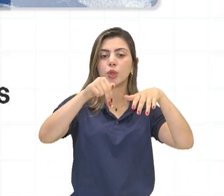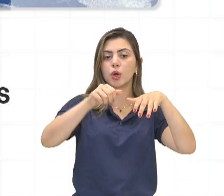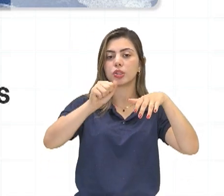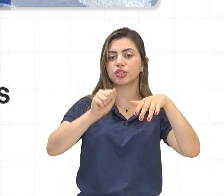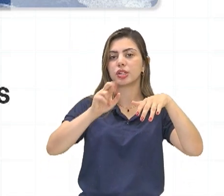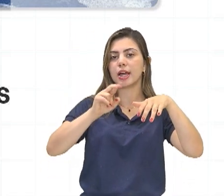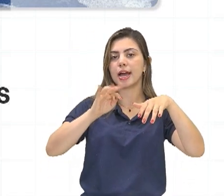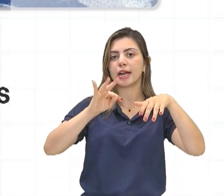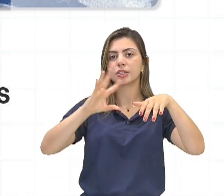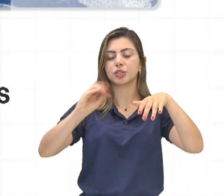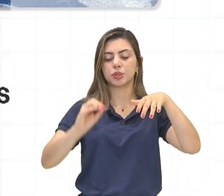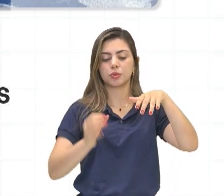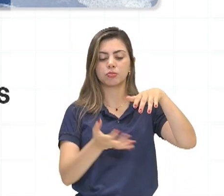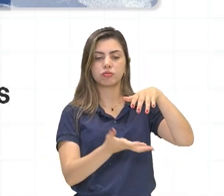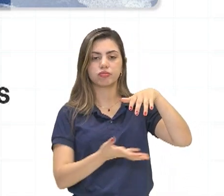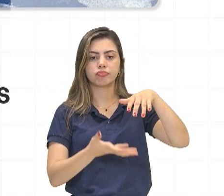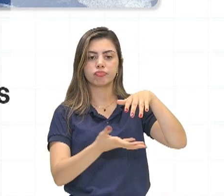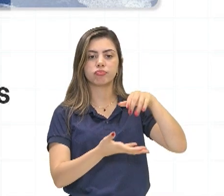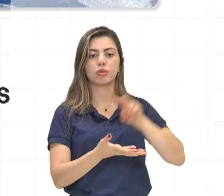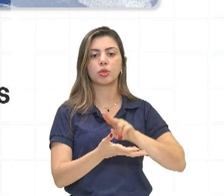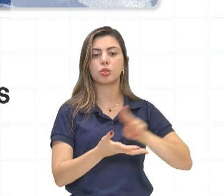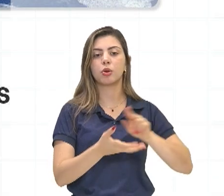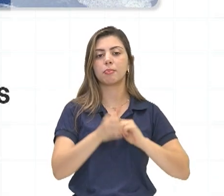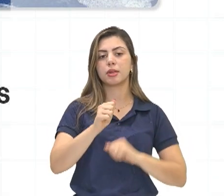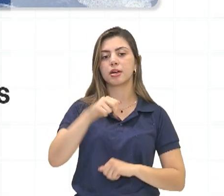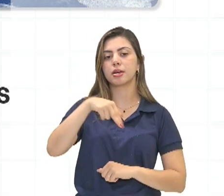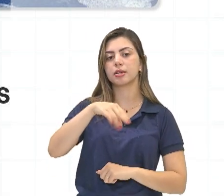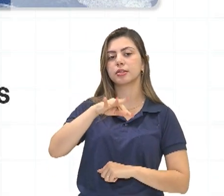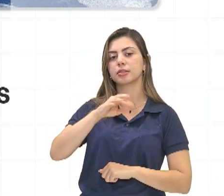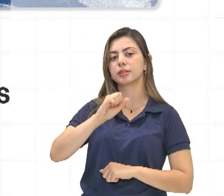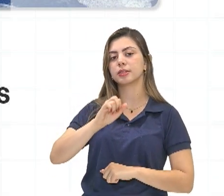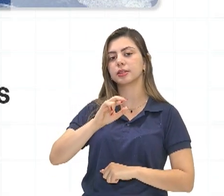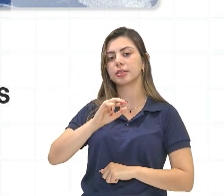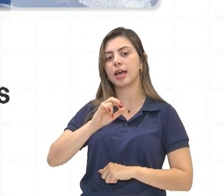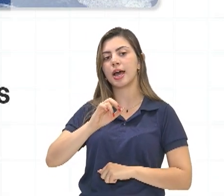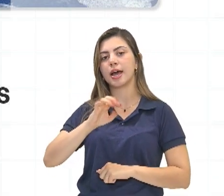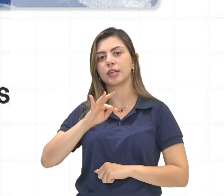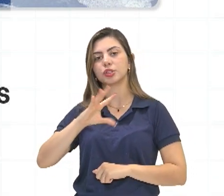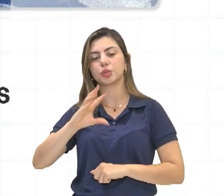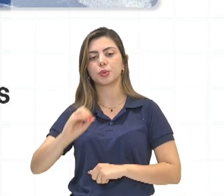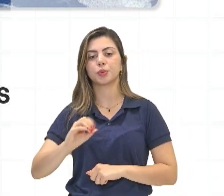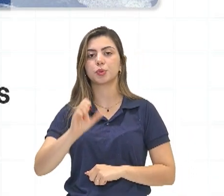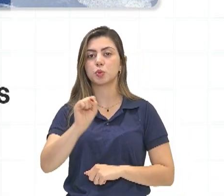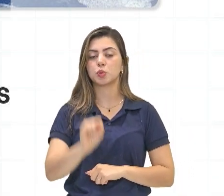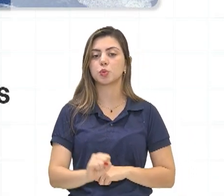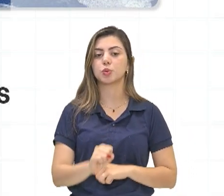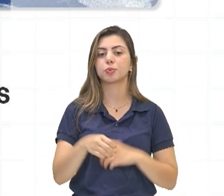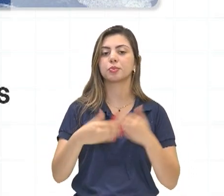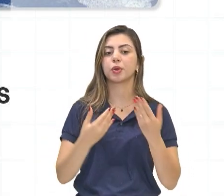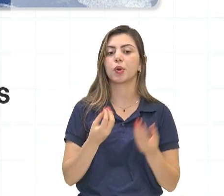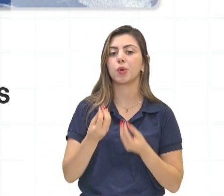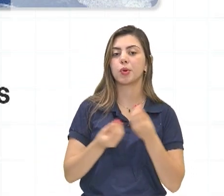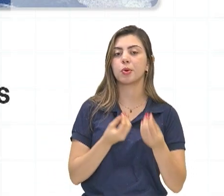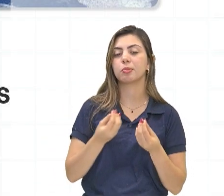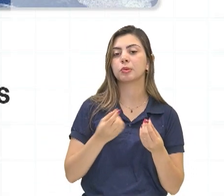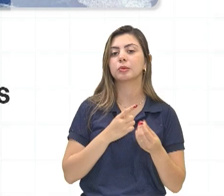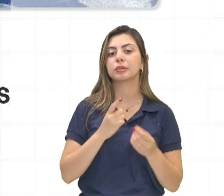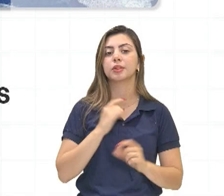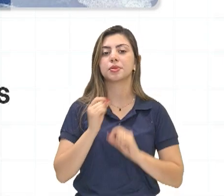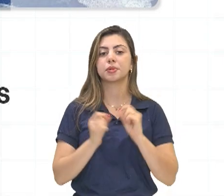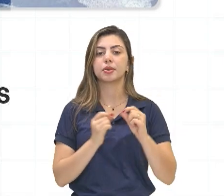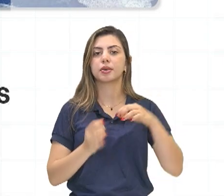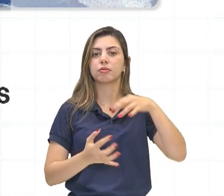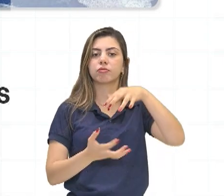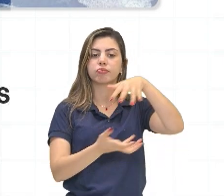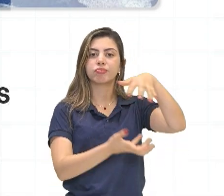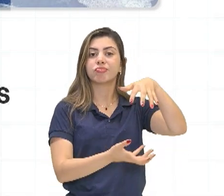o do Círculo Polar Antártico, que é o que está localizado ao sul, em regiões de elevada altitude,